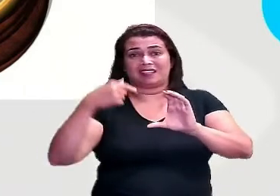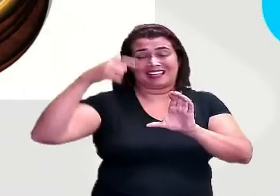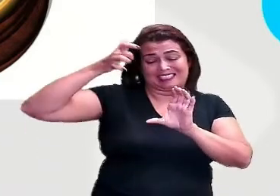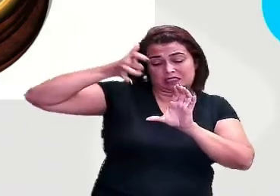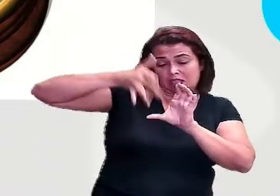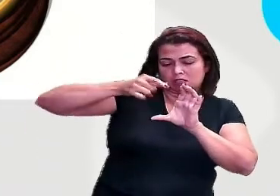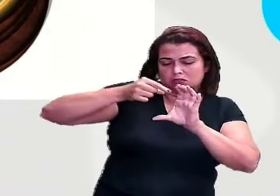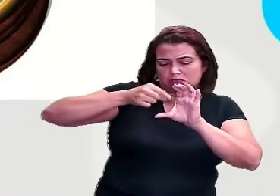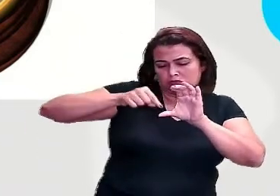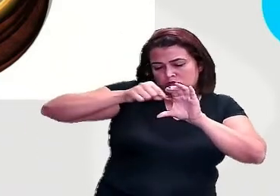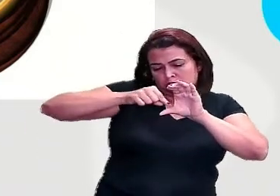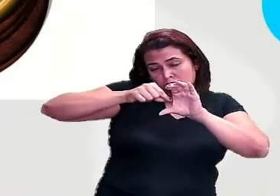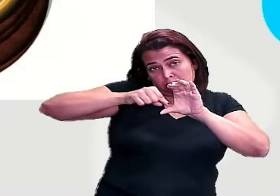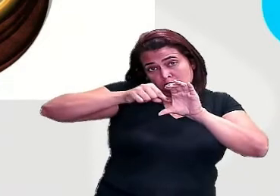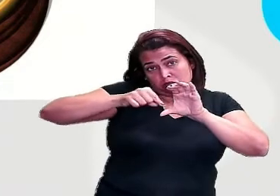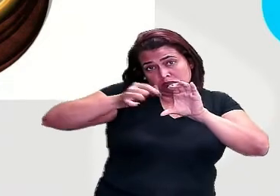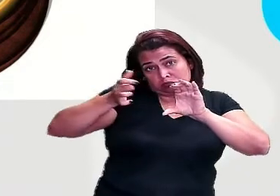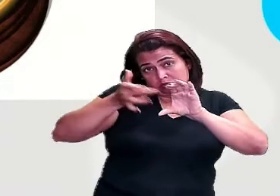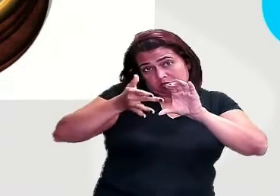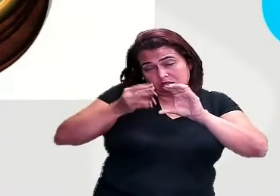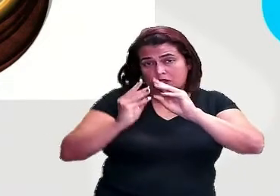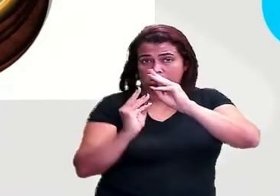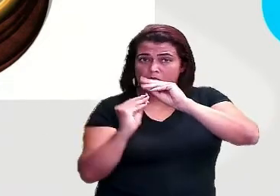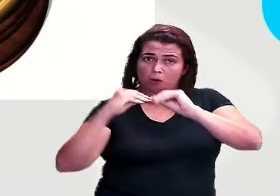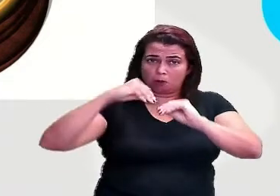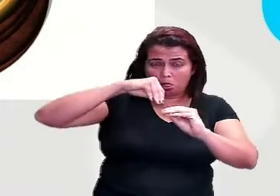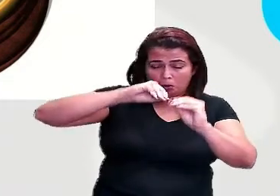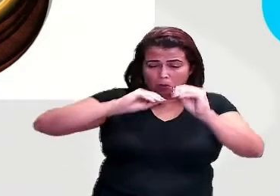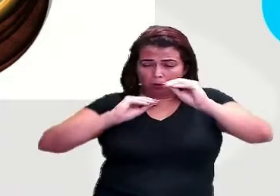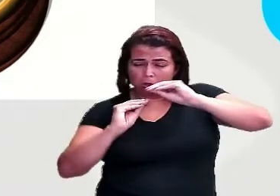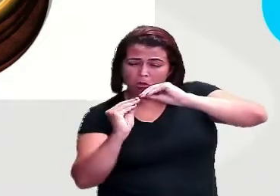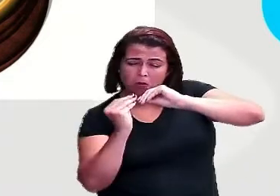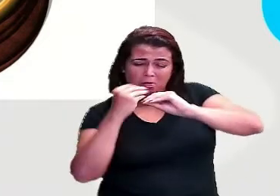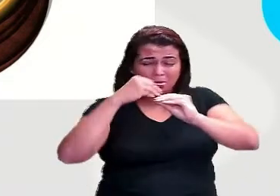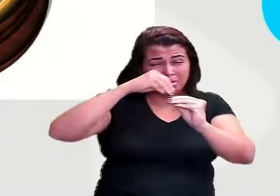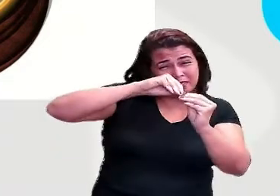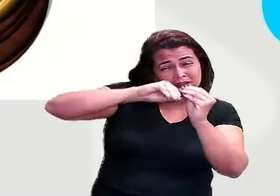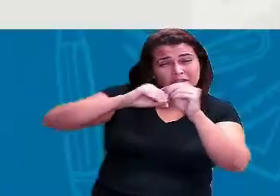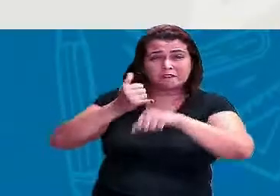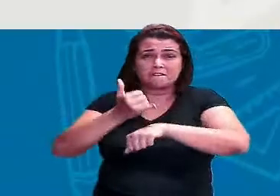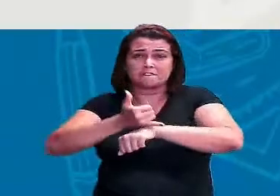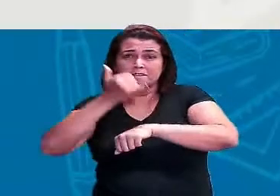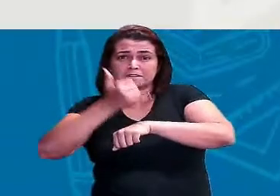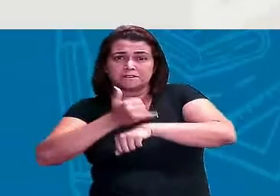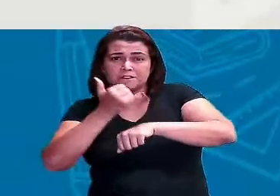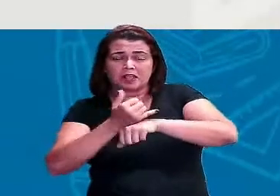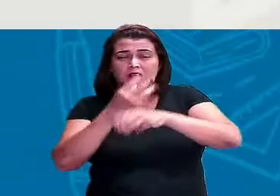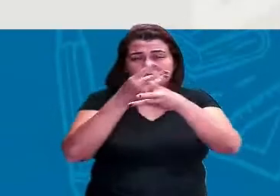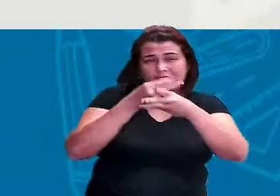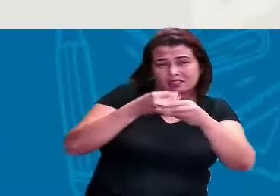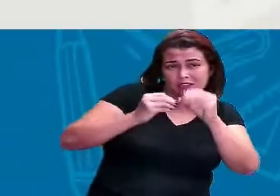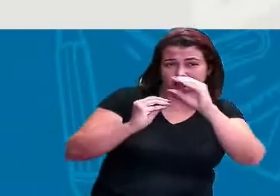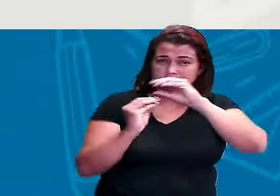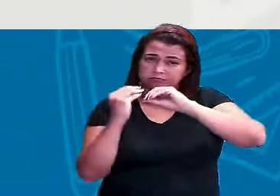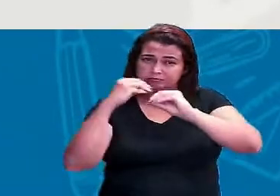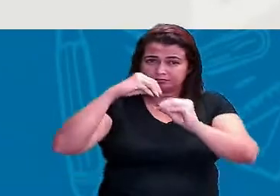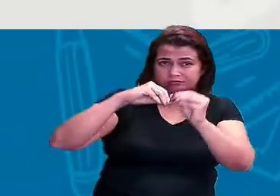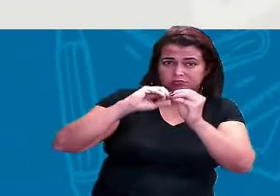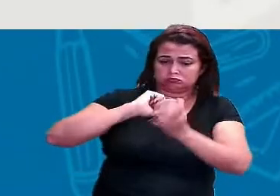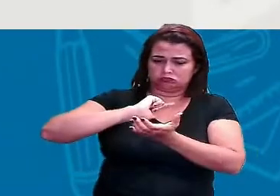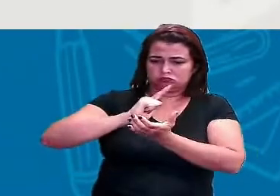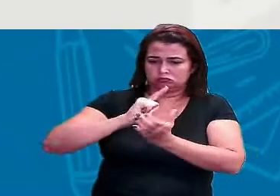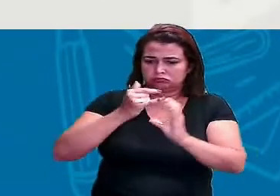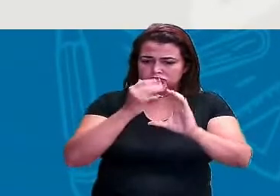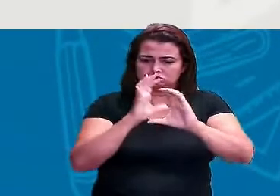do núcleo, né, líquido envolvendo a parte sólida do núcleo, que vai fazer com